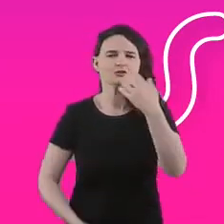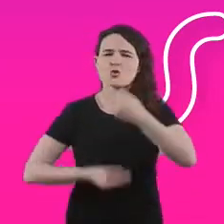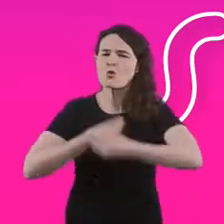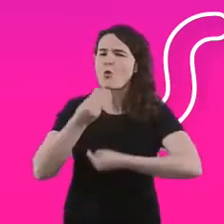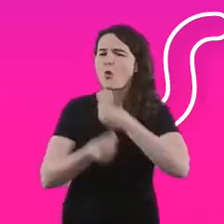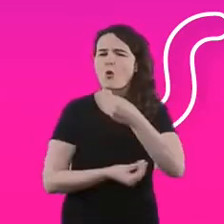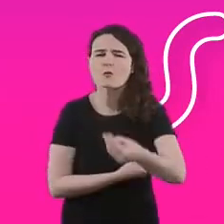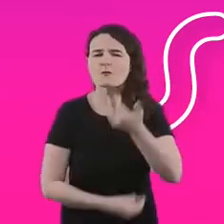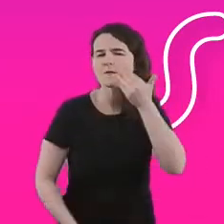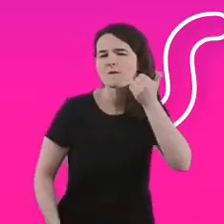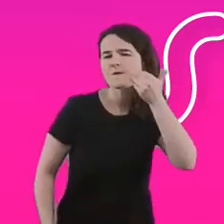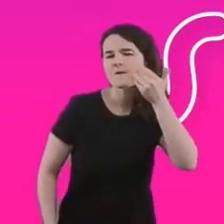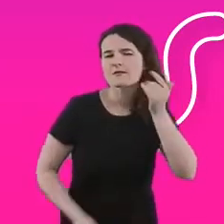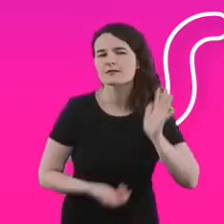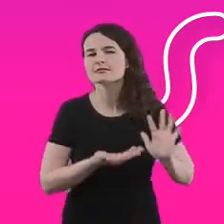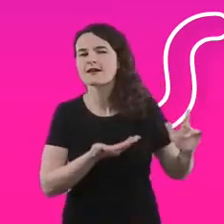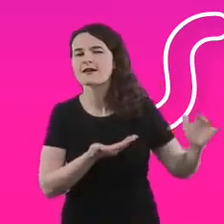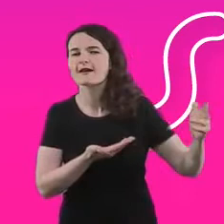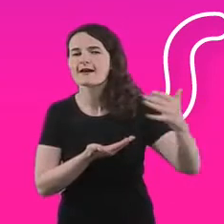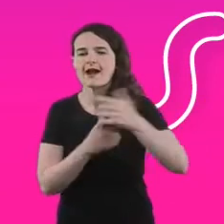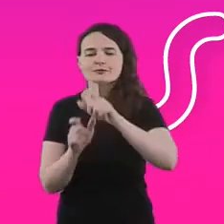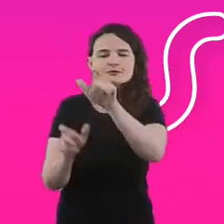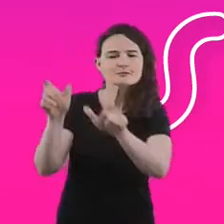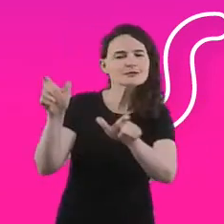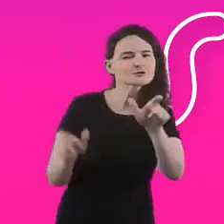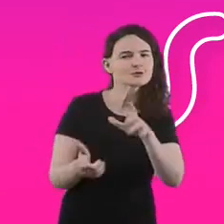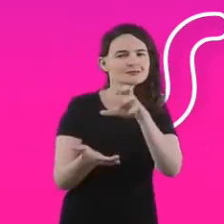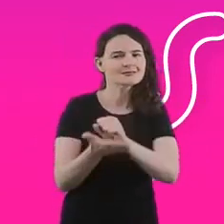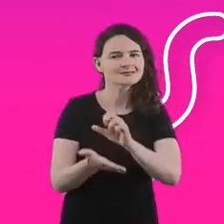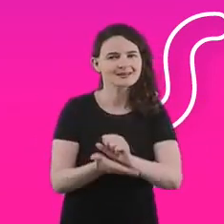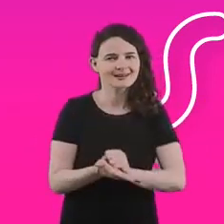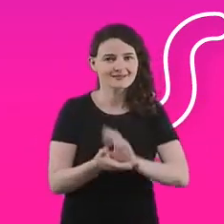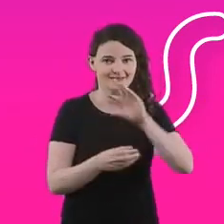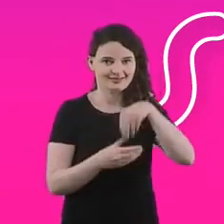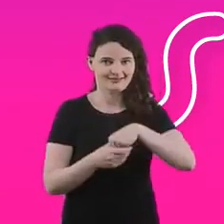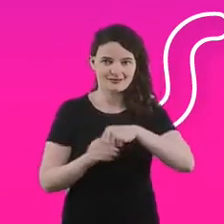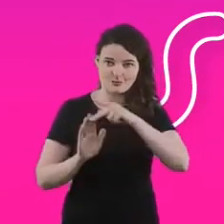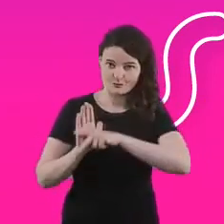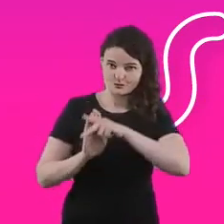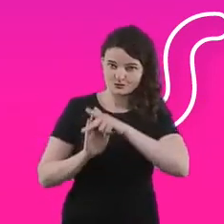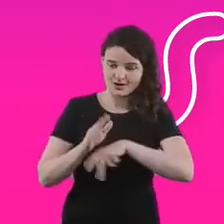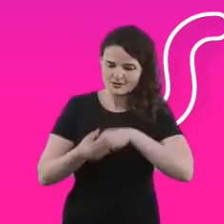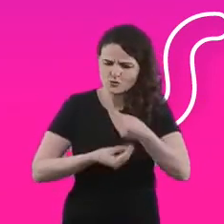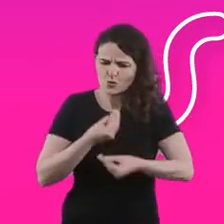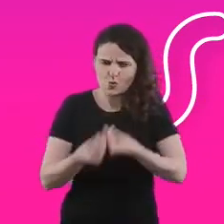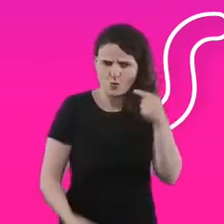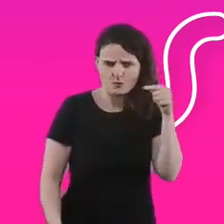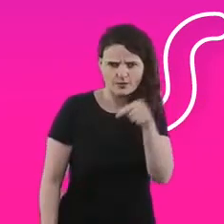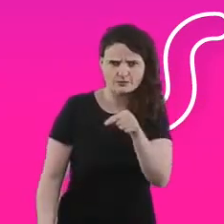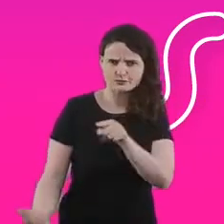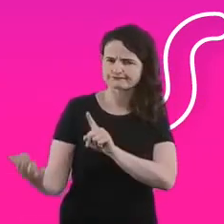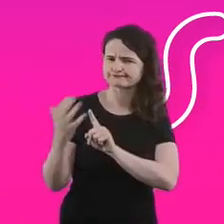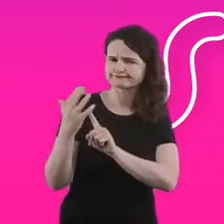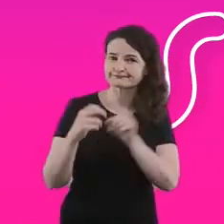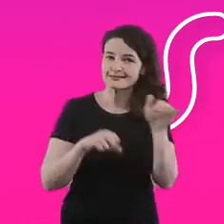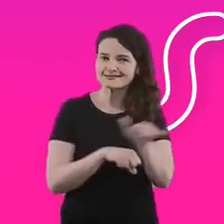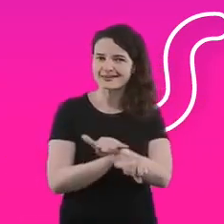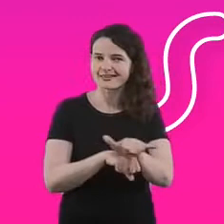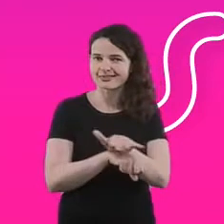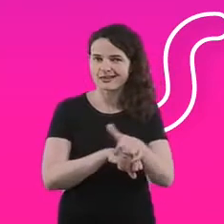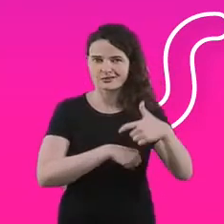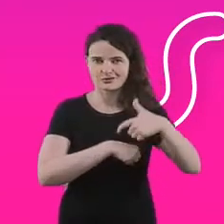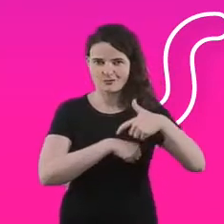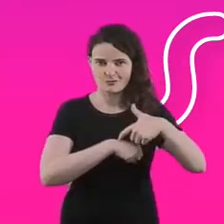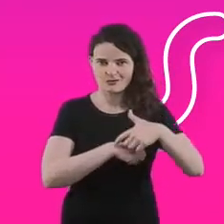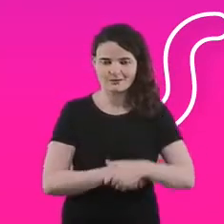dados dos participantes da minha ação, do meu projeto, do meu programa, e como é que eu uso isso para definir a minha estratégia, para definir